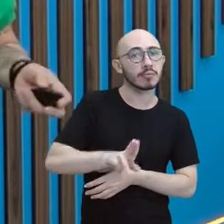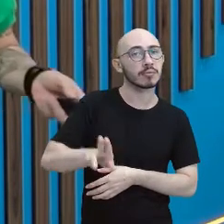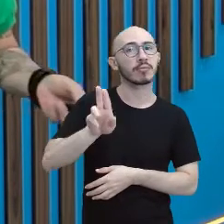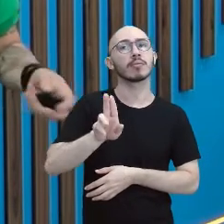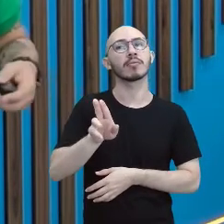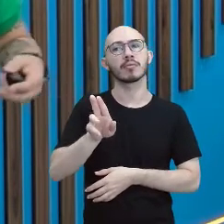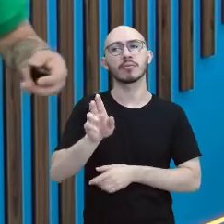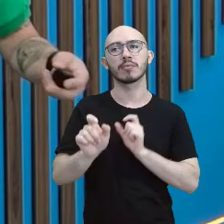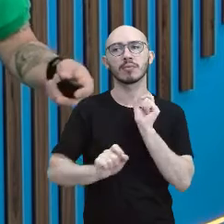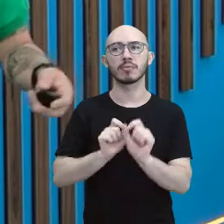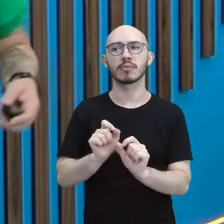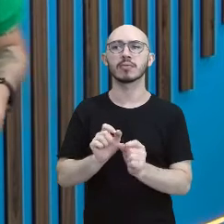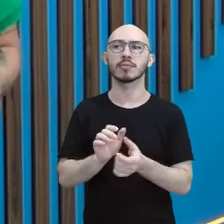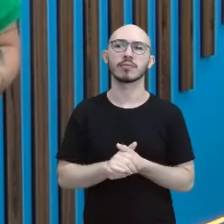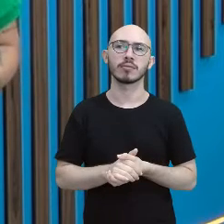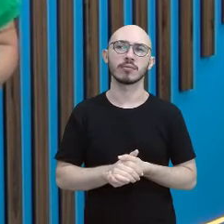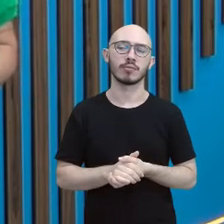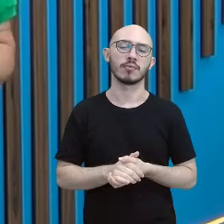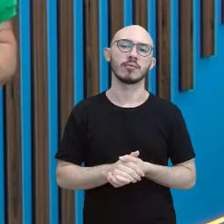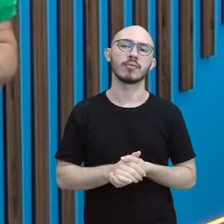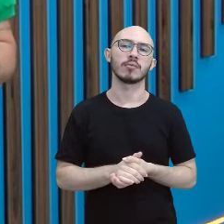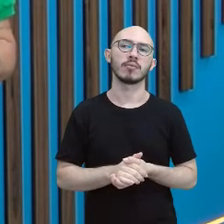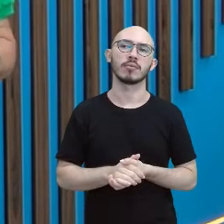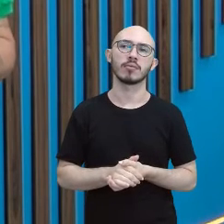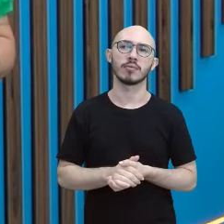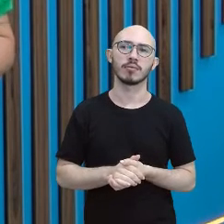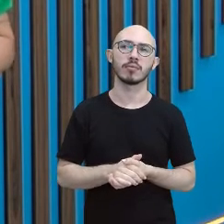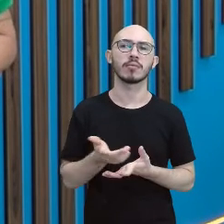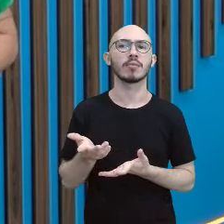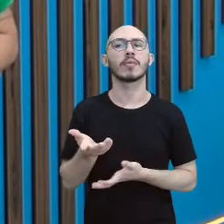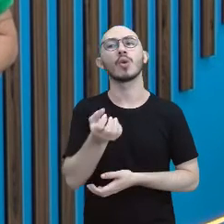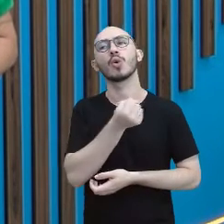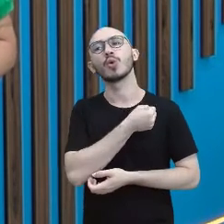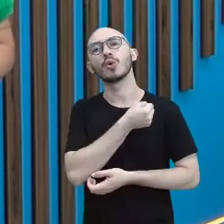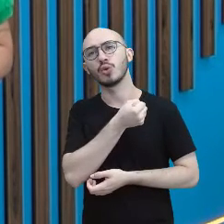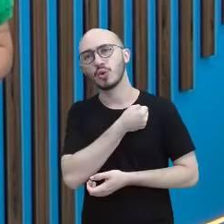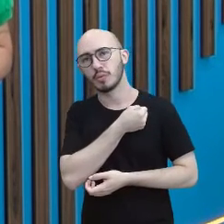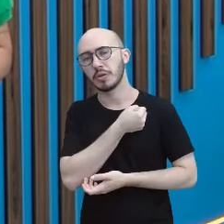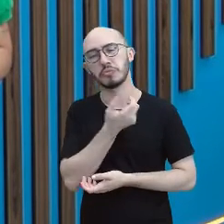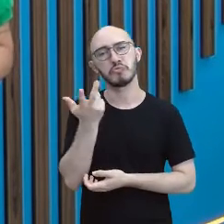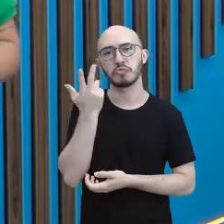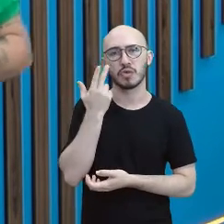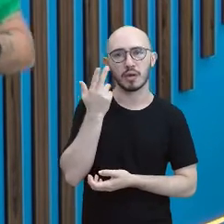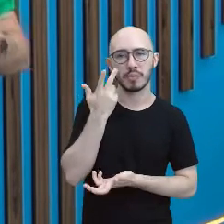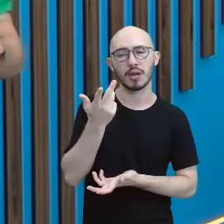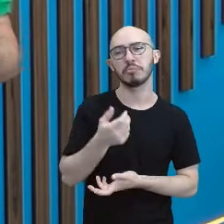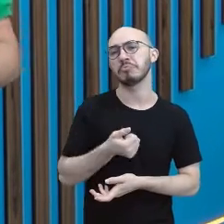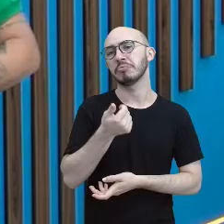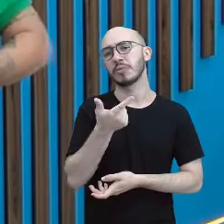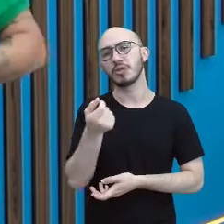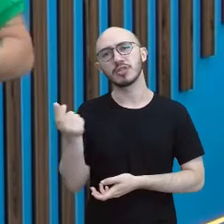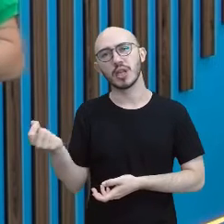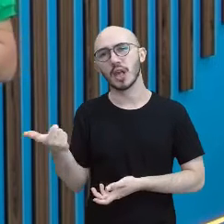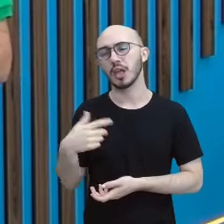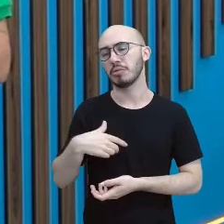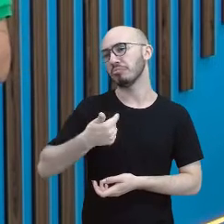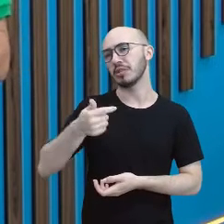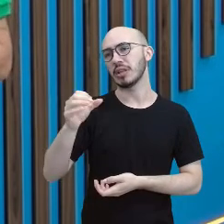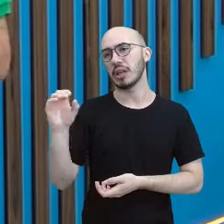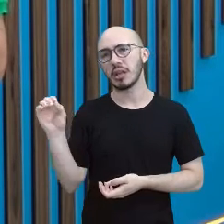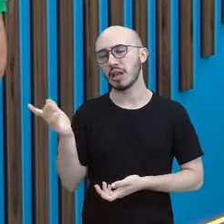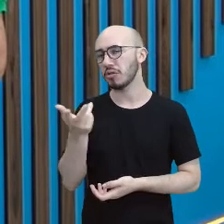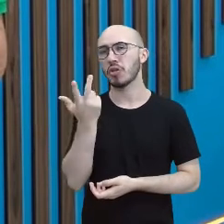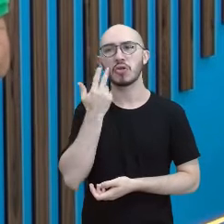gente manipula os números, vamos chamar de normais, que seriam os números 200 e pouco, 70 e pouco, a gente vai